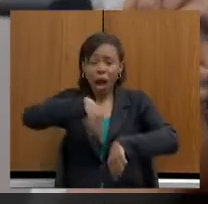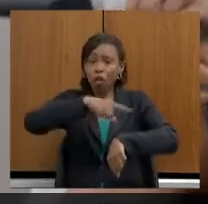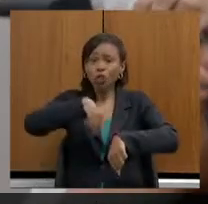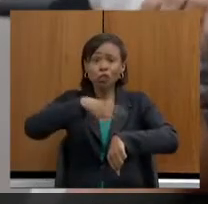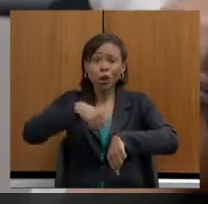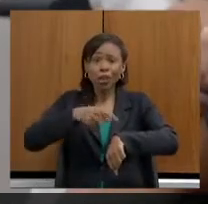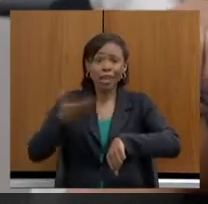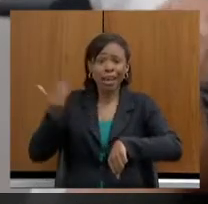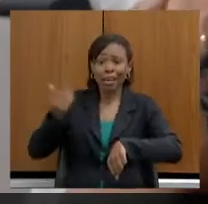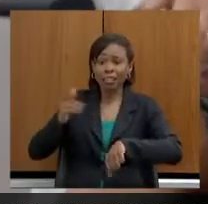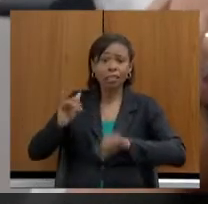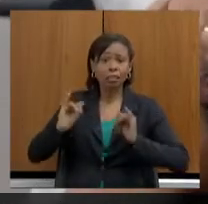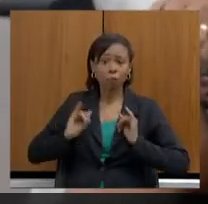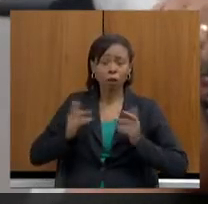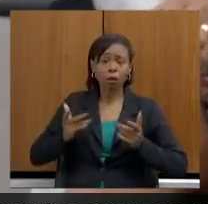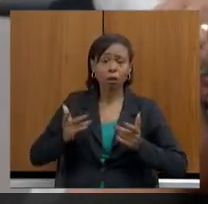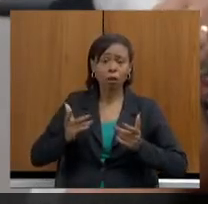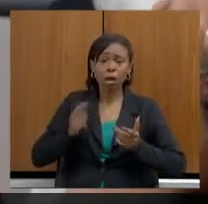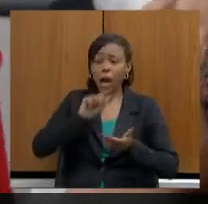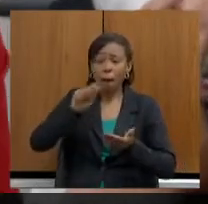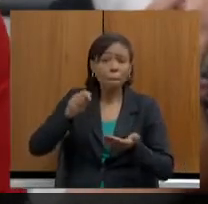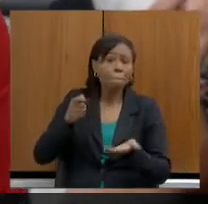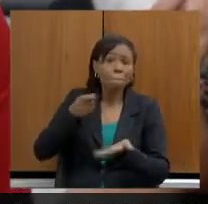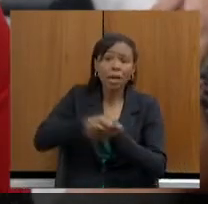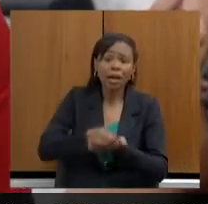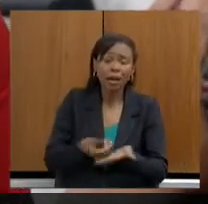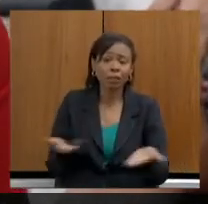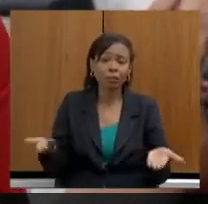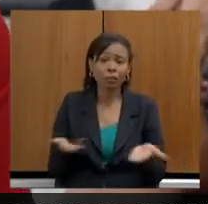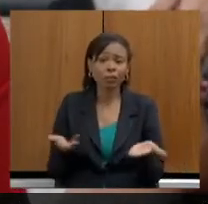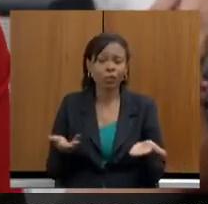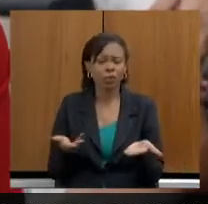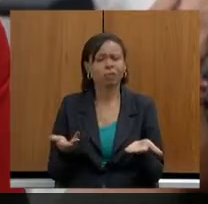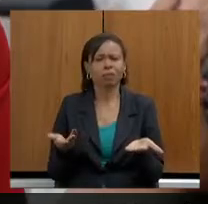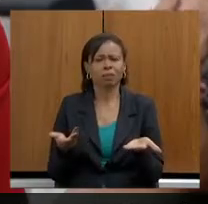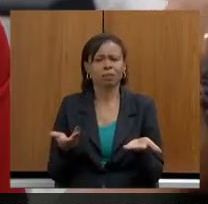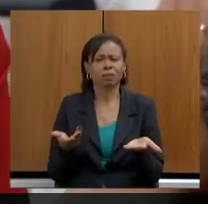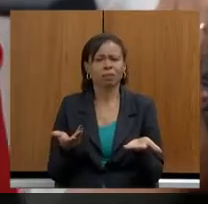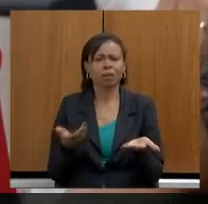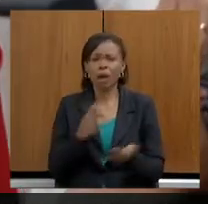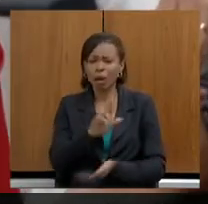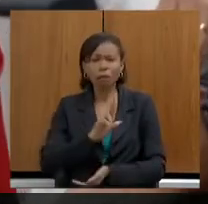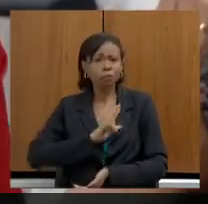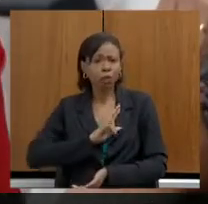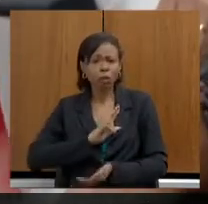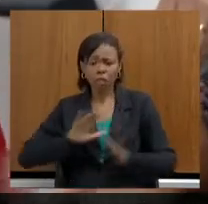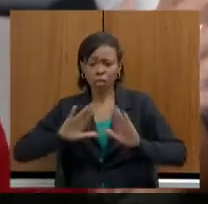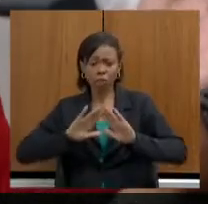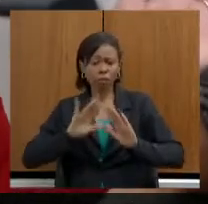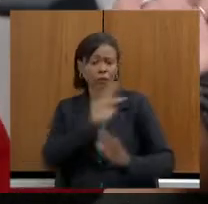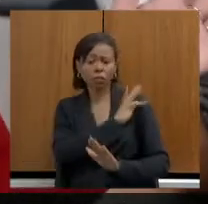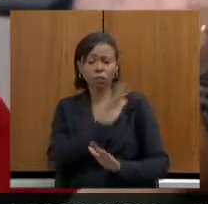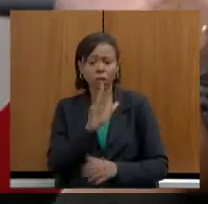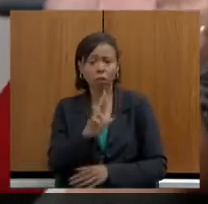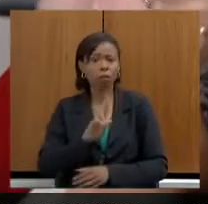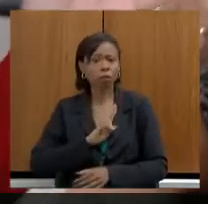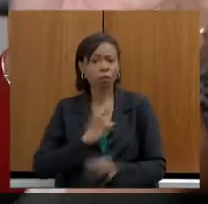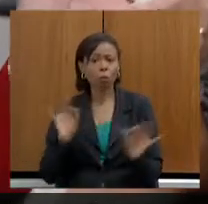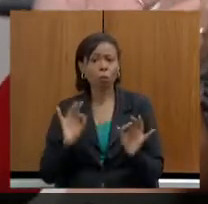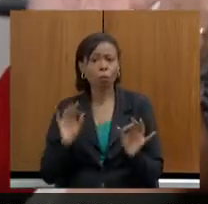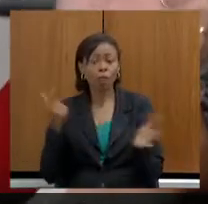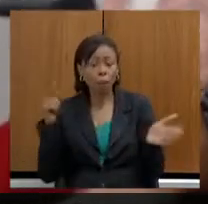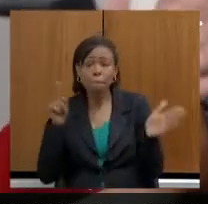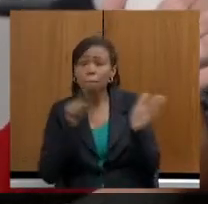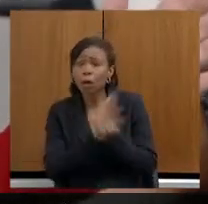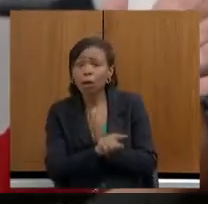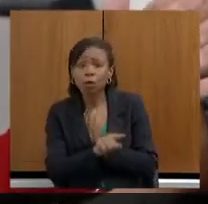esse Assembleia fiscaliza sem resposta percebam quer uma pergunta simples concreta direta qual é o problema